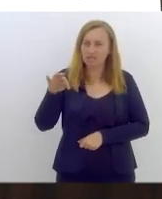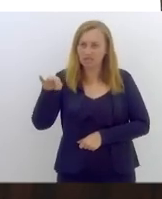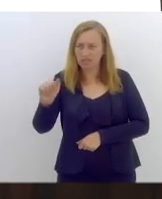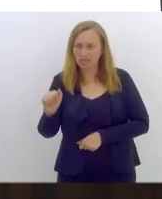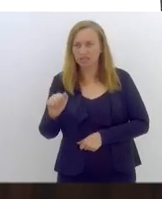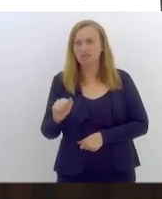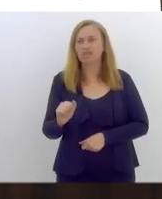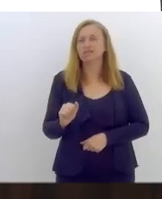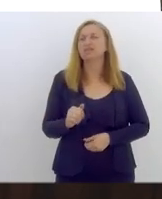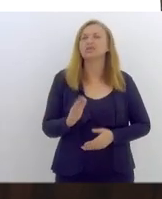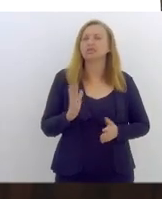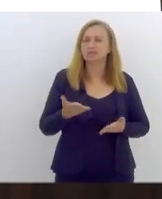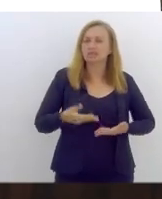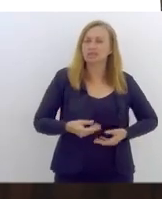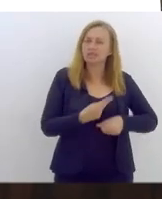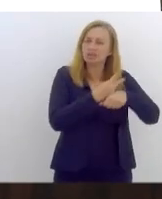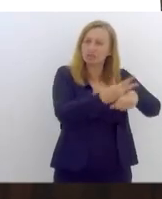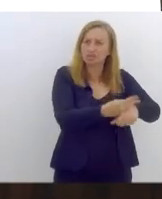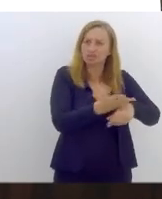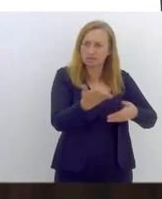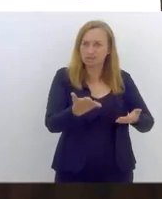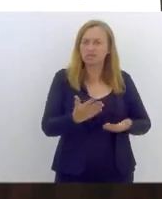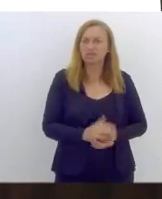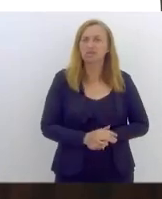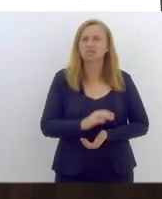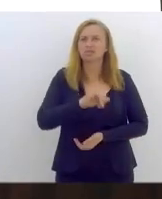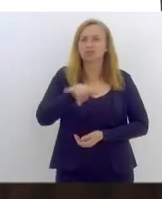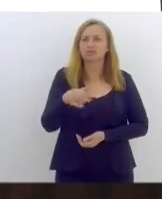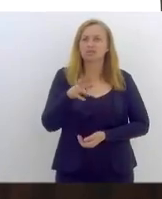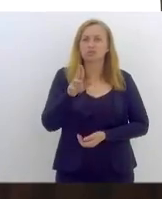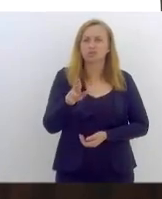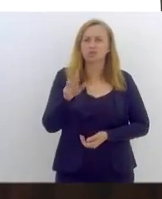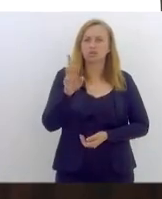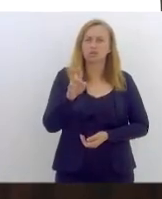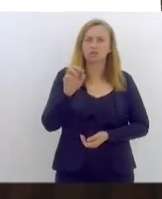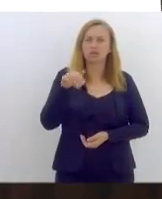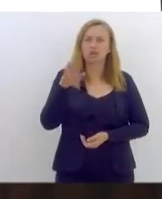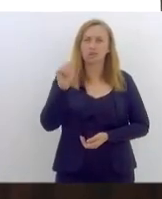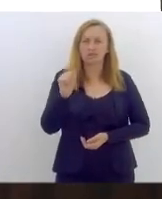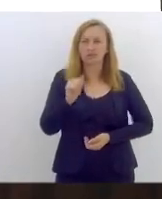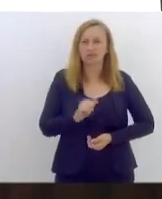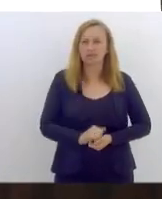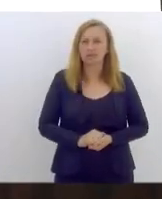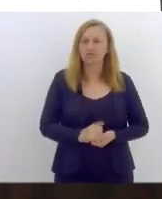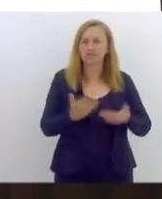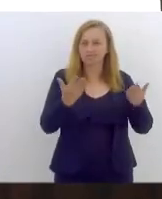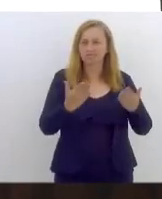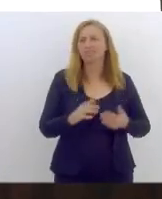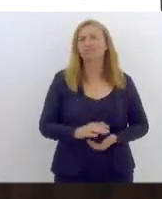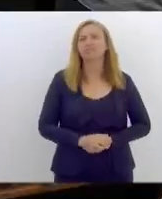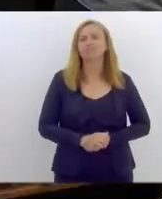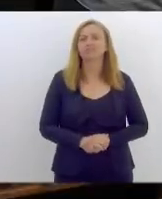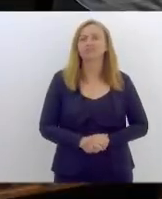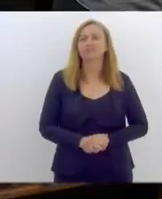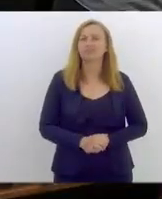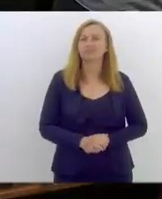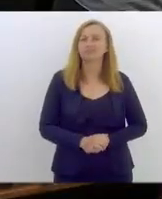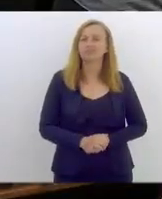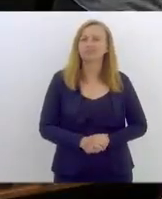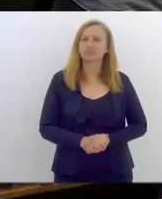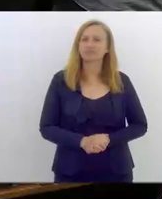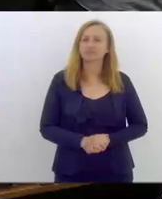Internacional. Então, já faço a entrega aqui à Jurema Werneck, aqui, por favor.